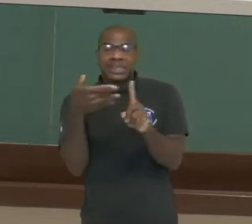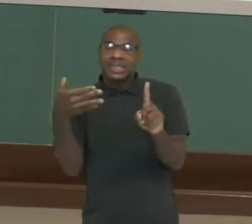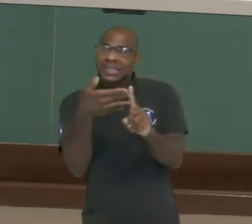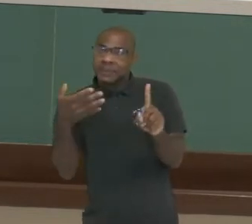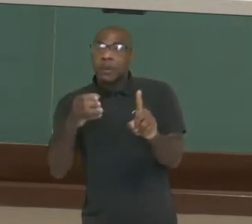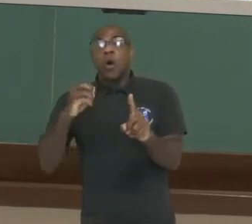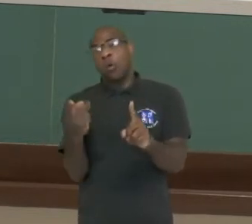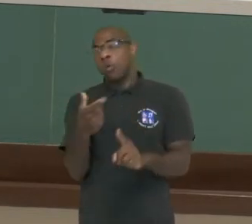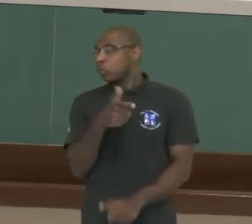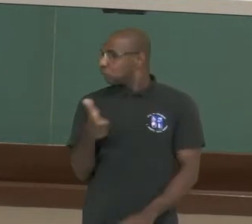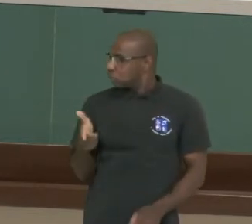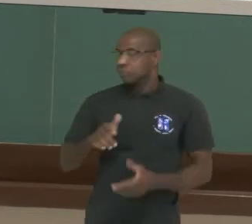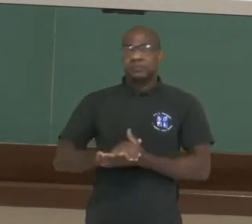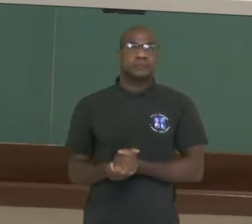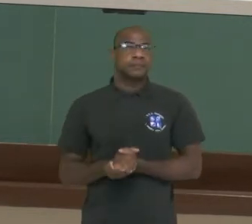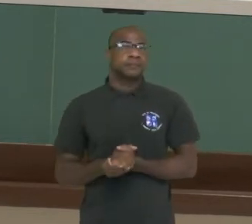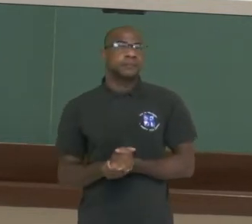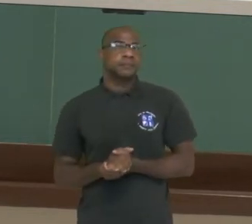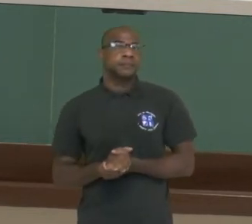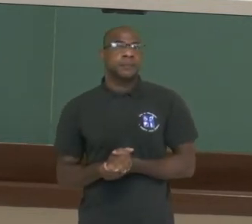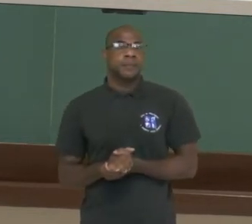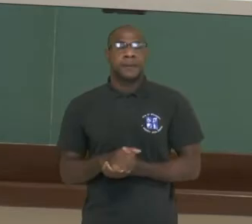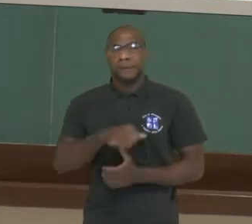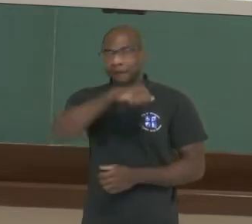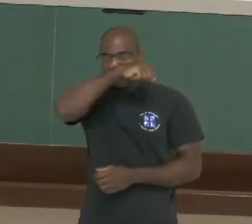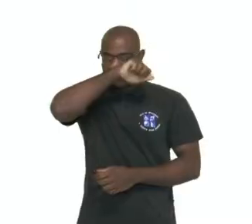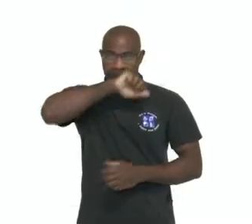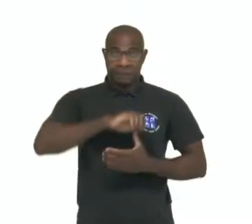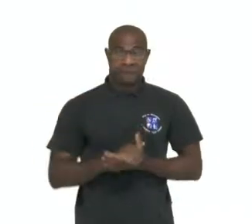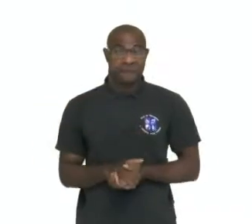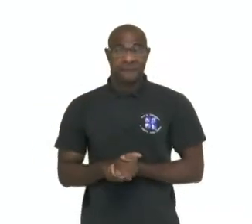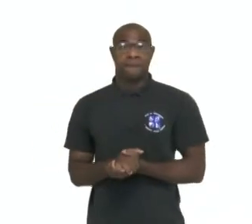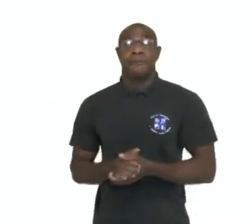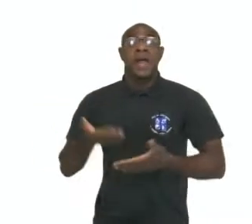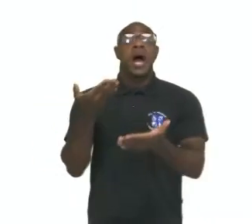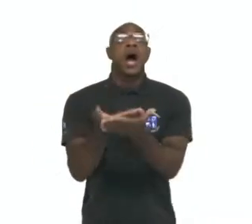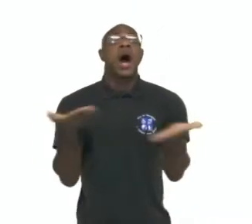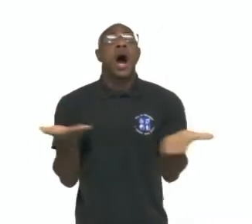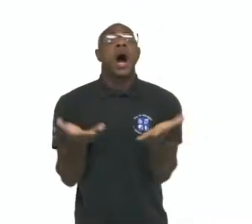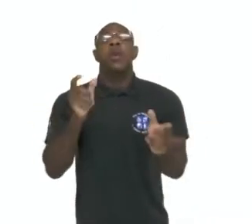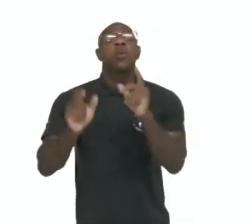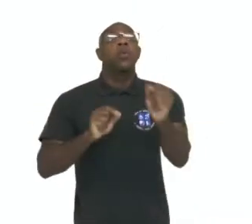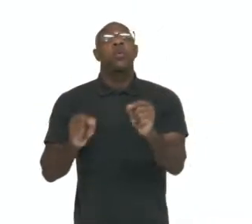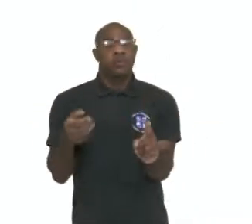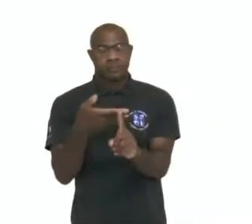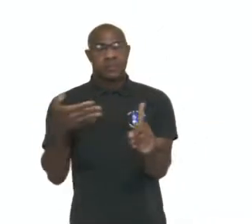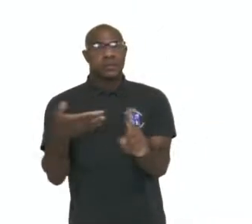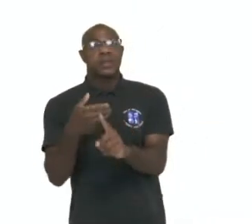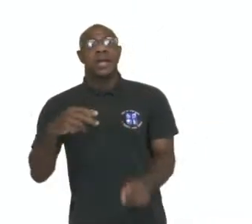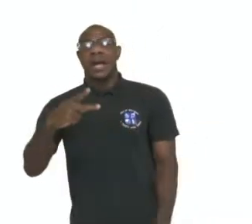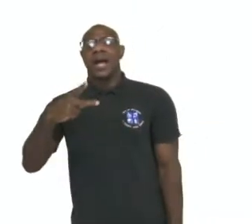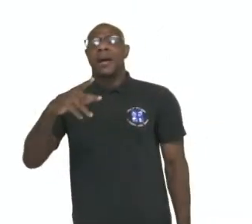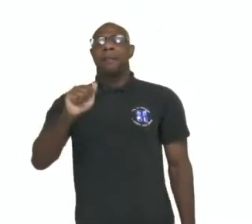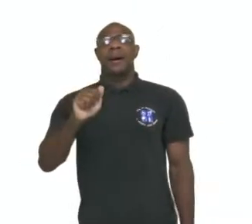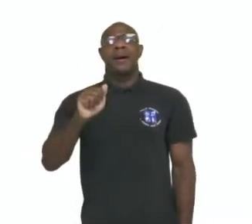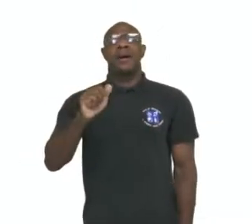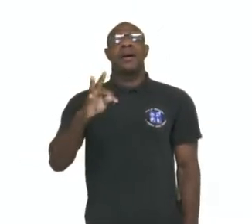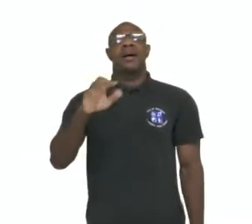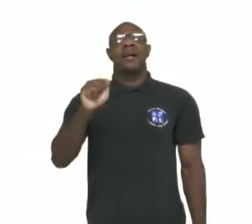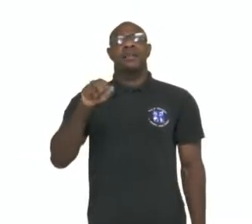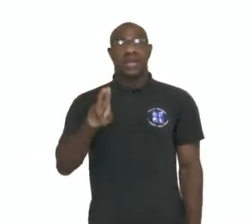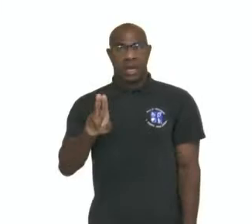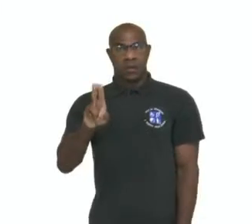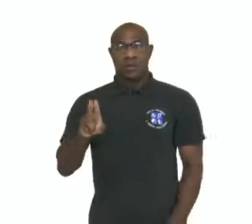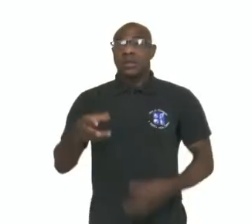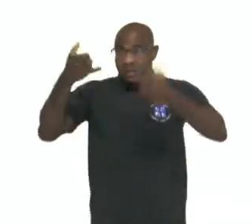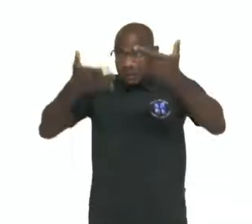ou não. Então, nós vamos começar a nossa aula falando sobre a síndrome de Patot. E eu gostaria de me